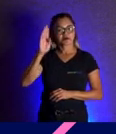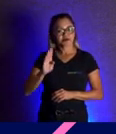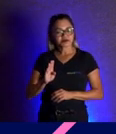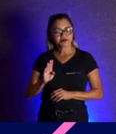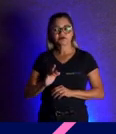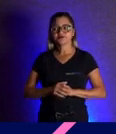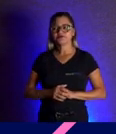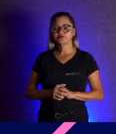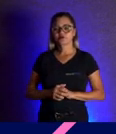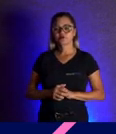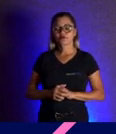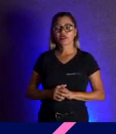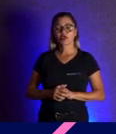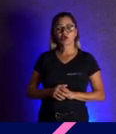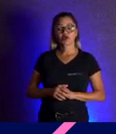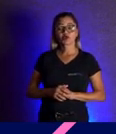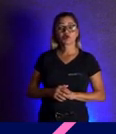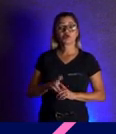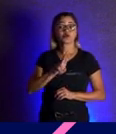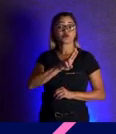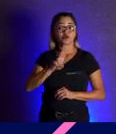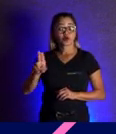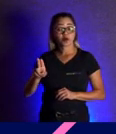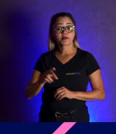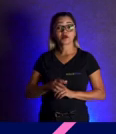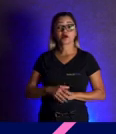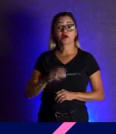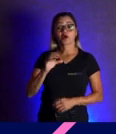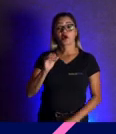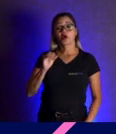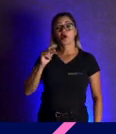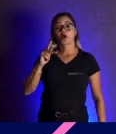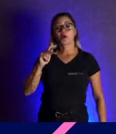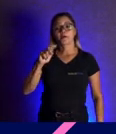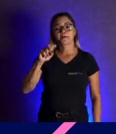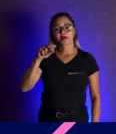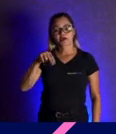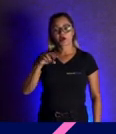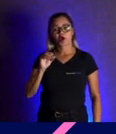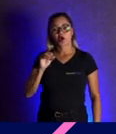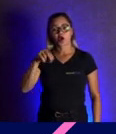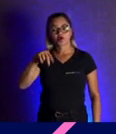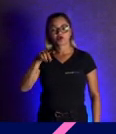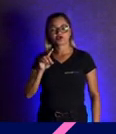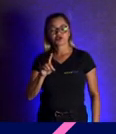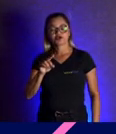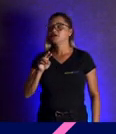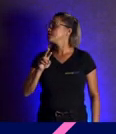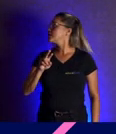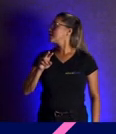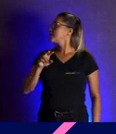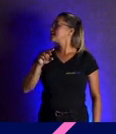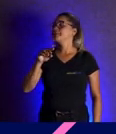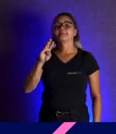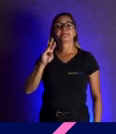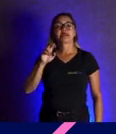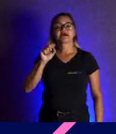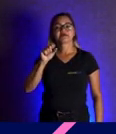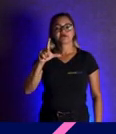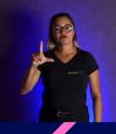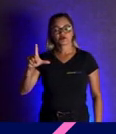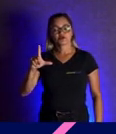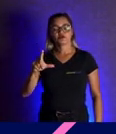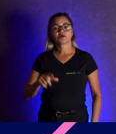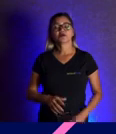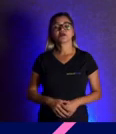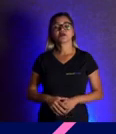sabem, mas o nome da Open Knowledge Brasil no Brasil, o nome fantasia que vem lá no cartão do